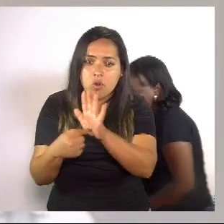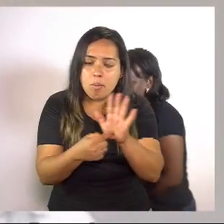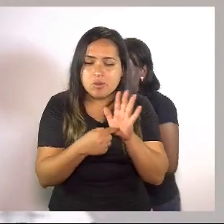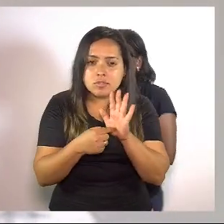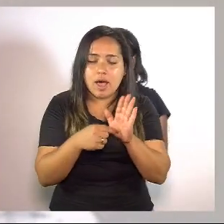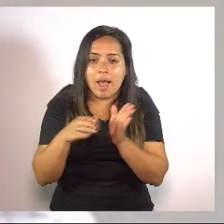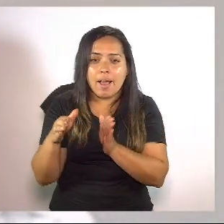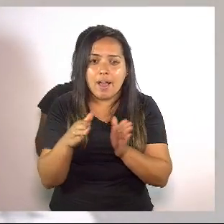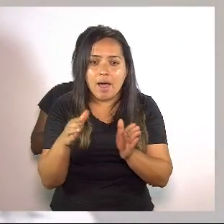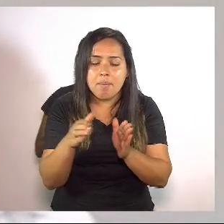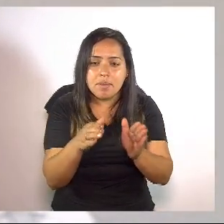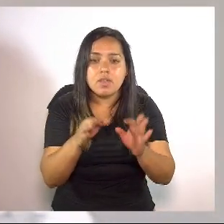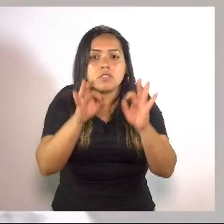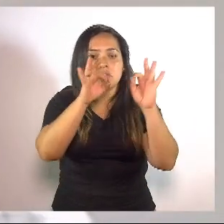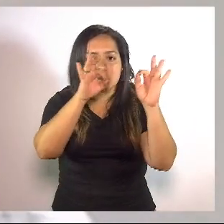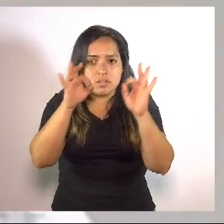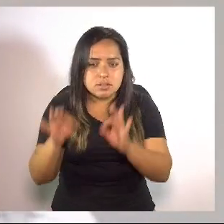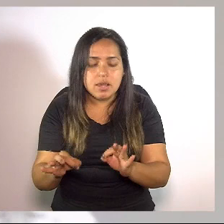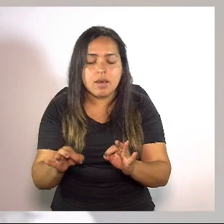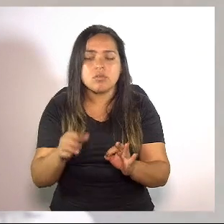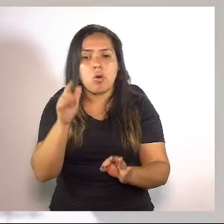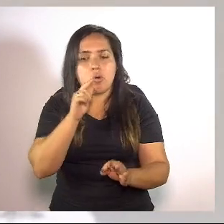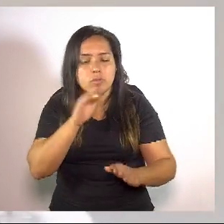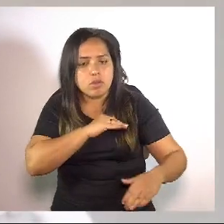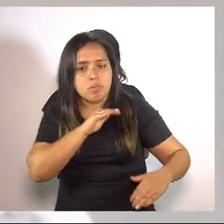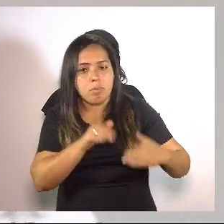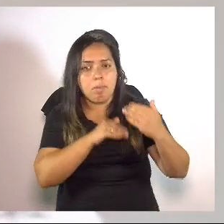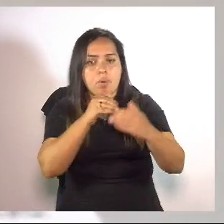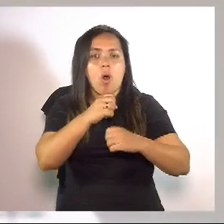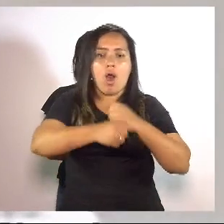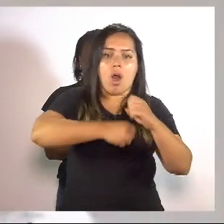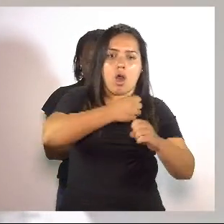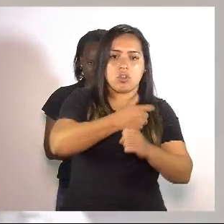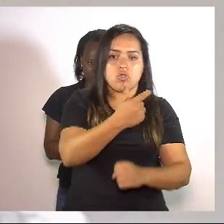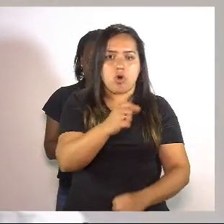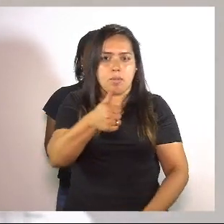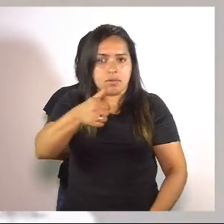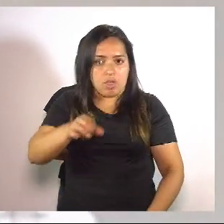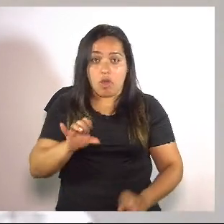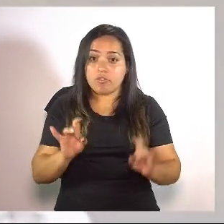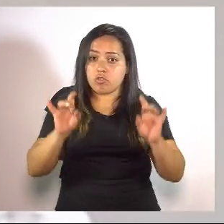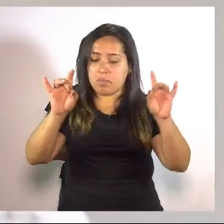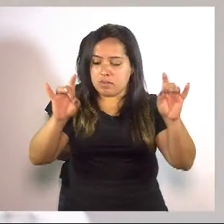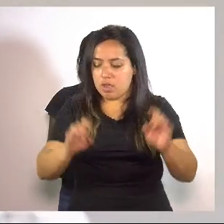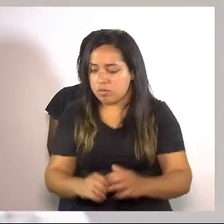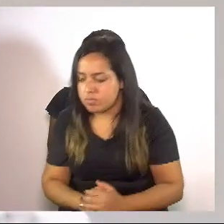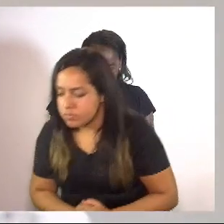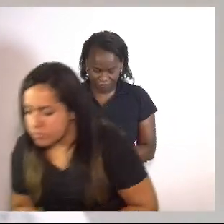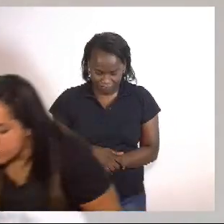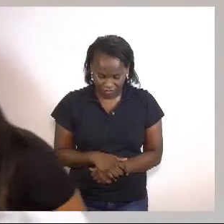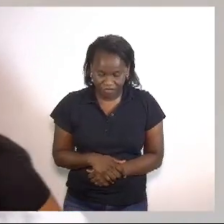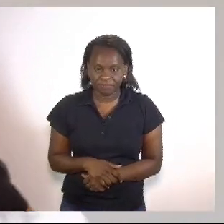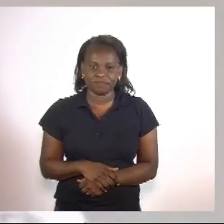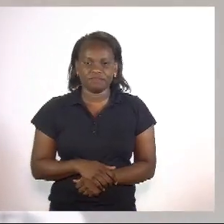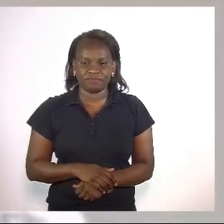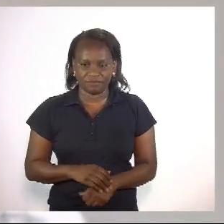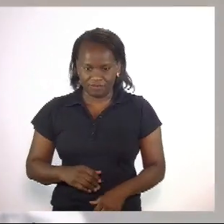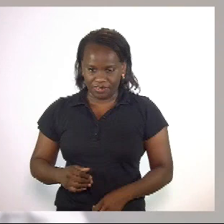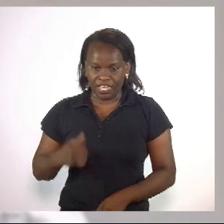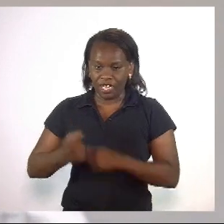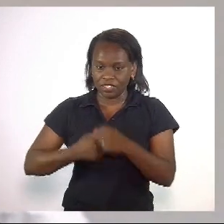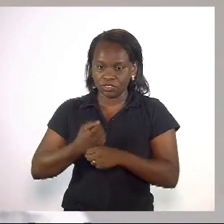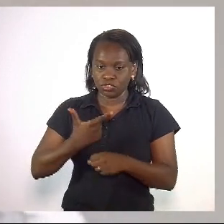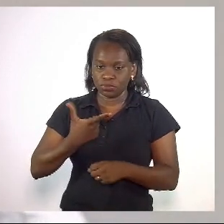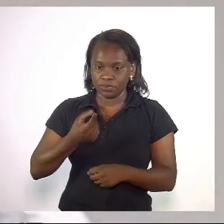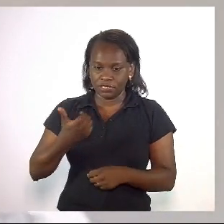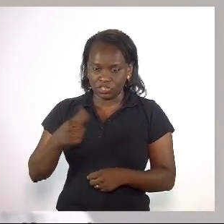caminhando a passos largos, em especial no ano de 2019, para solucionar a questão do cumprimento